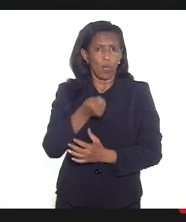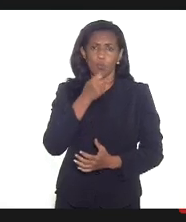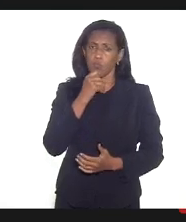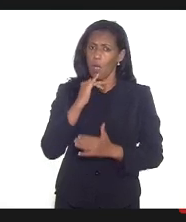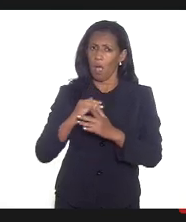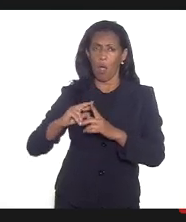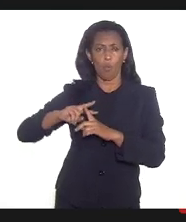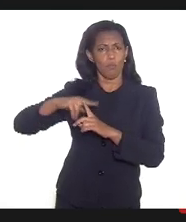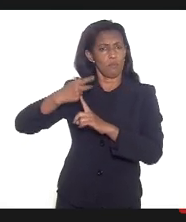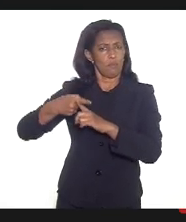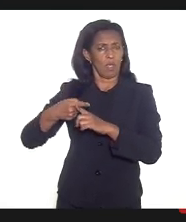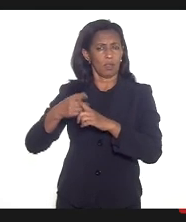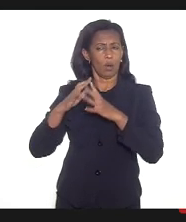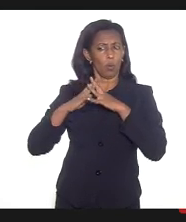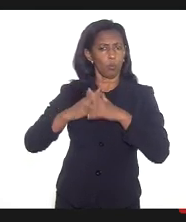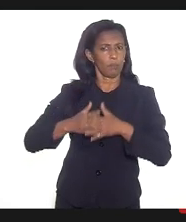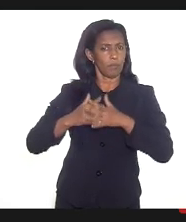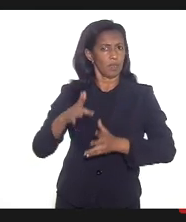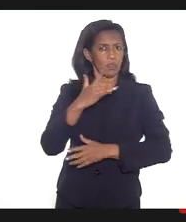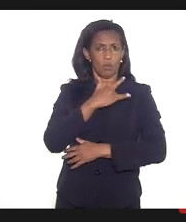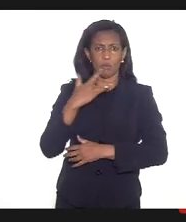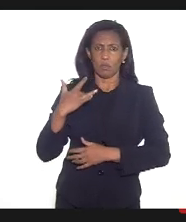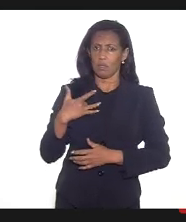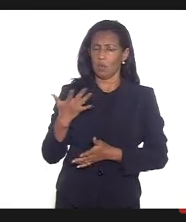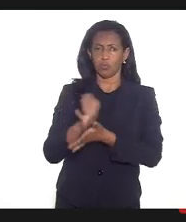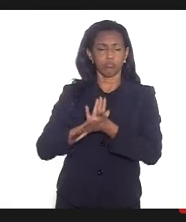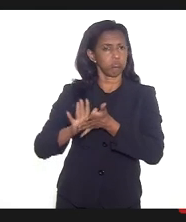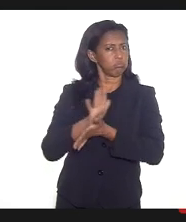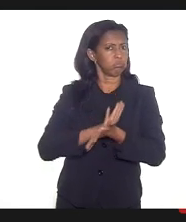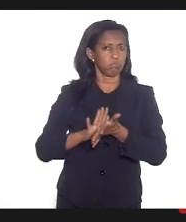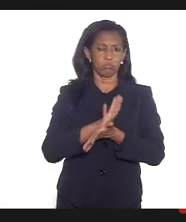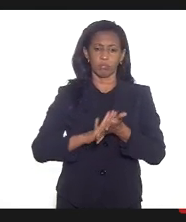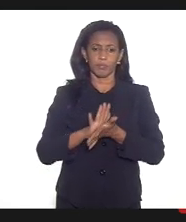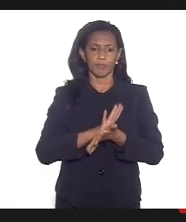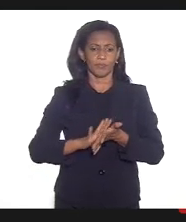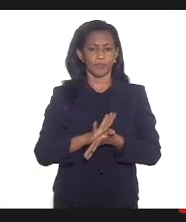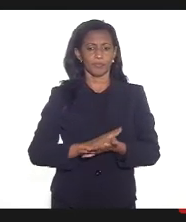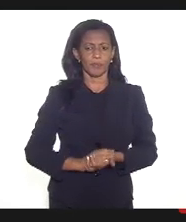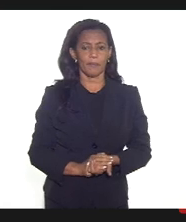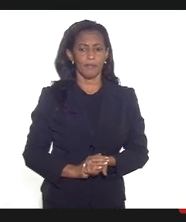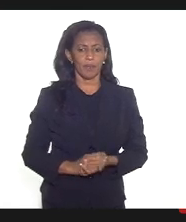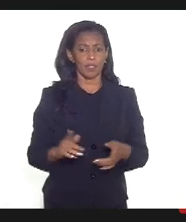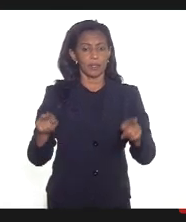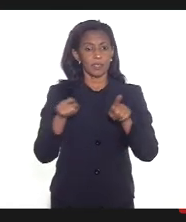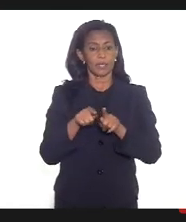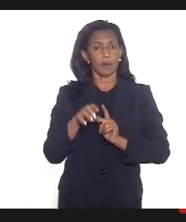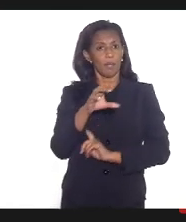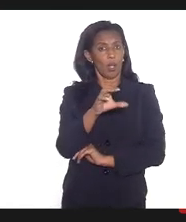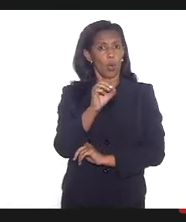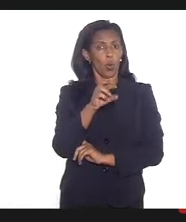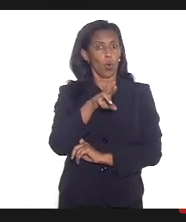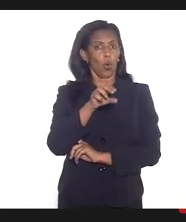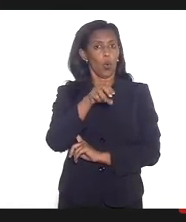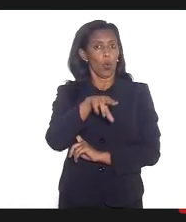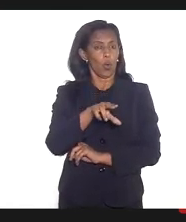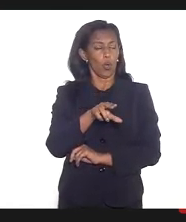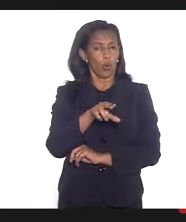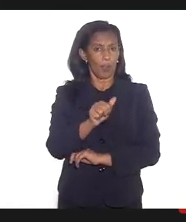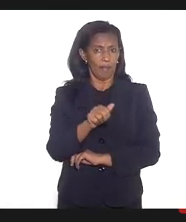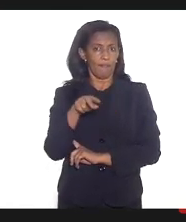não aumenta o risco de complicações gestacionais em de desfechos adversos e a Corona vaca como eu já